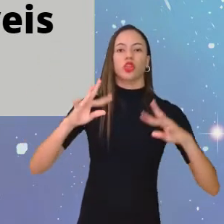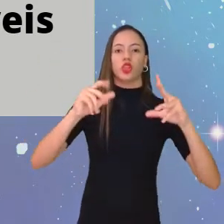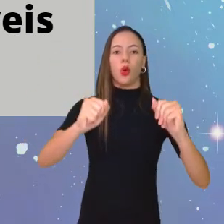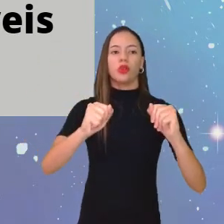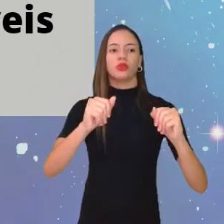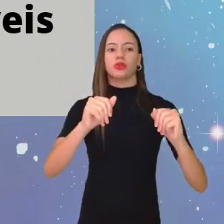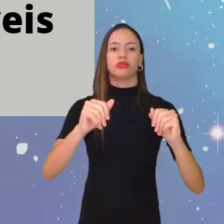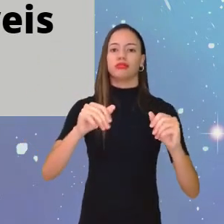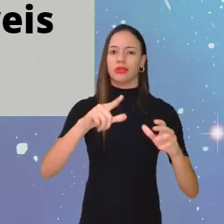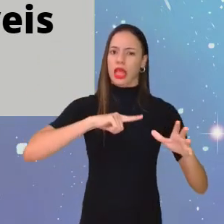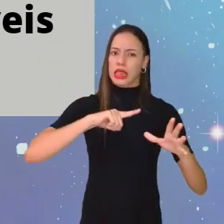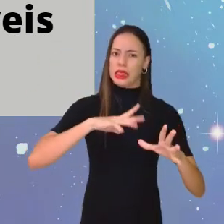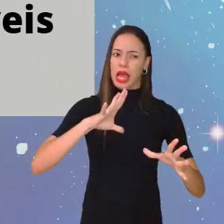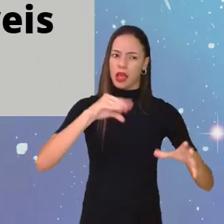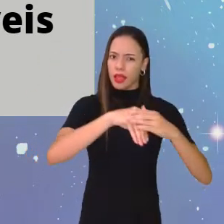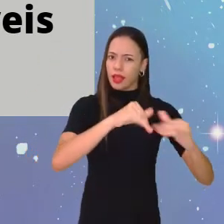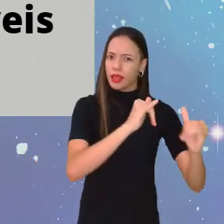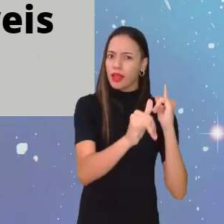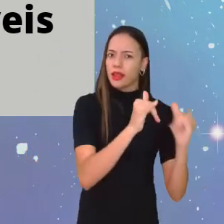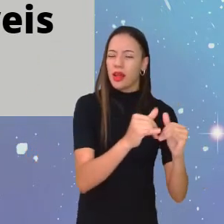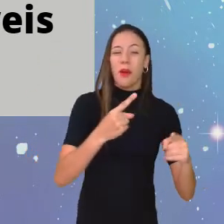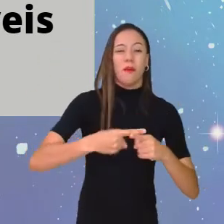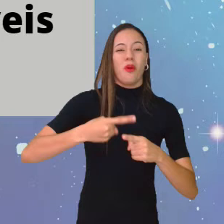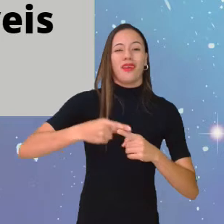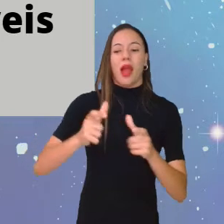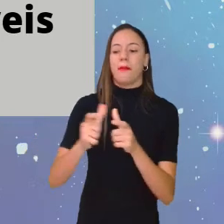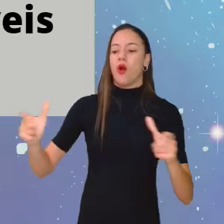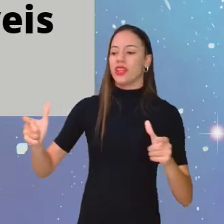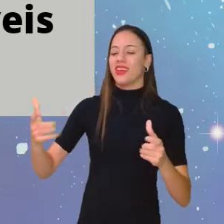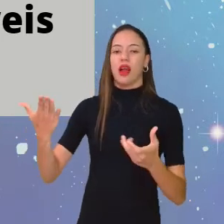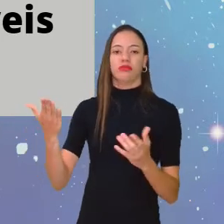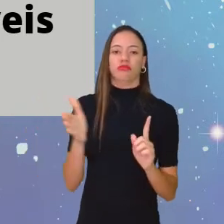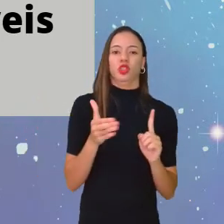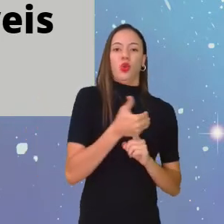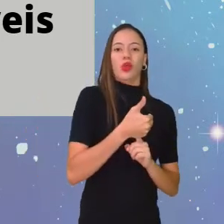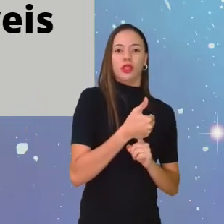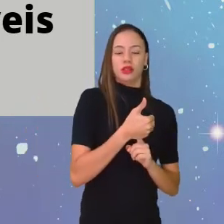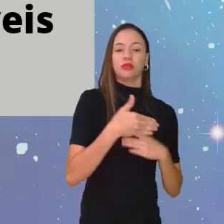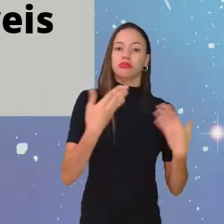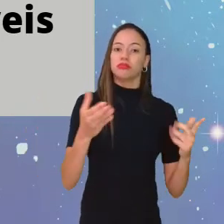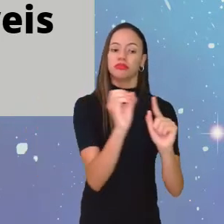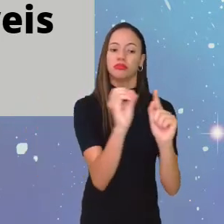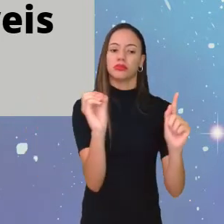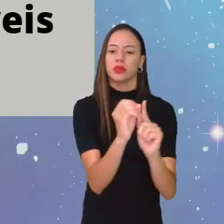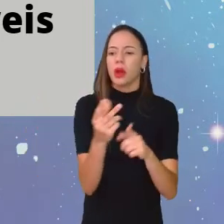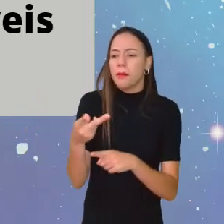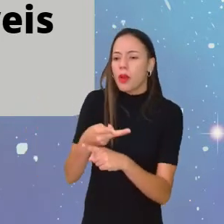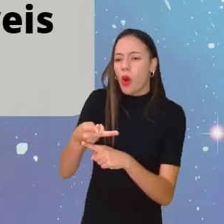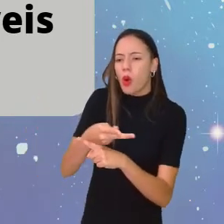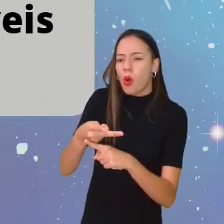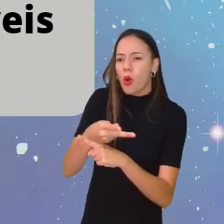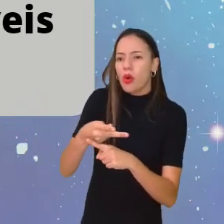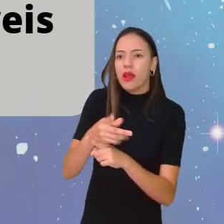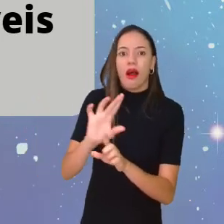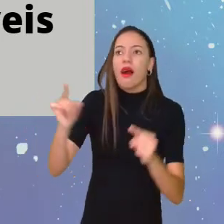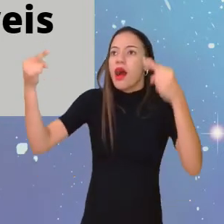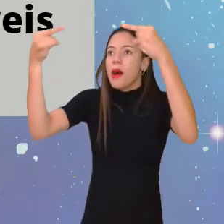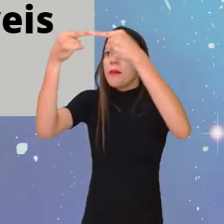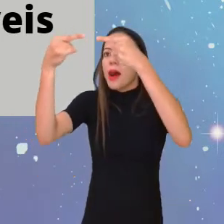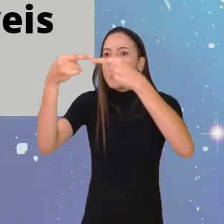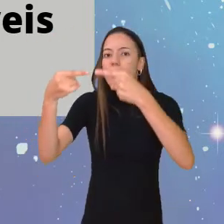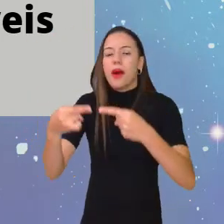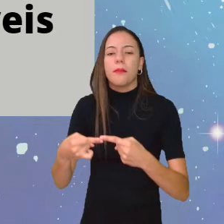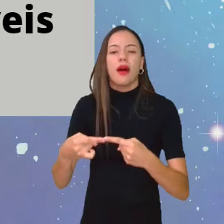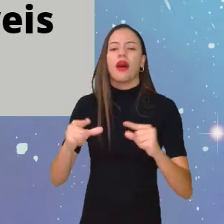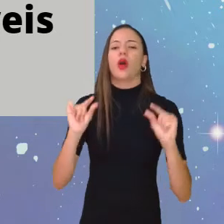maioria fica lá escondido, né? Então ele acaba fazendo essas buscas e relacionado a outras coisas que são muito mais ligadas assim